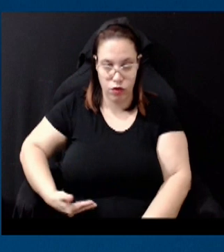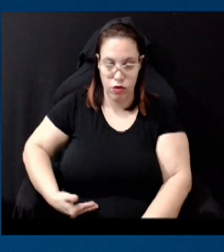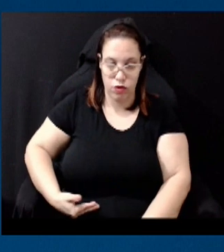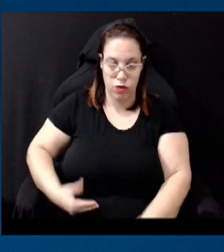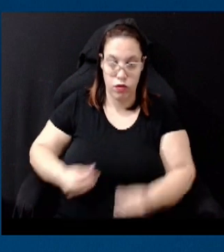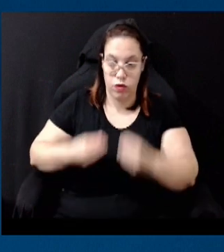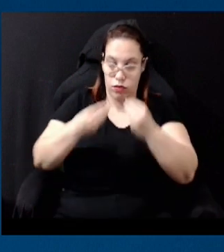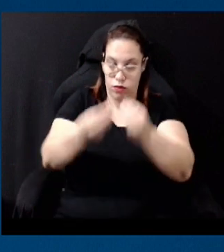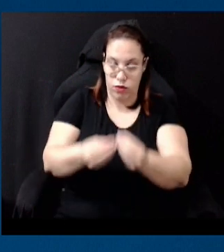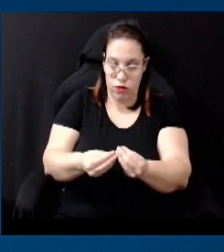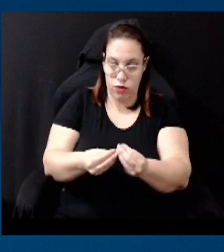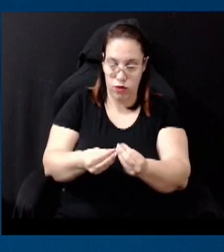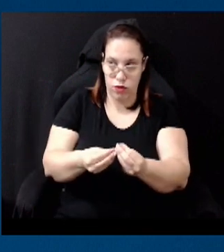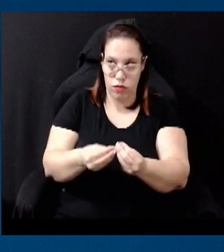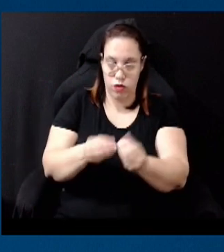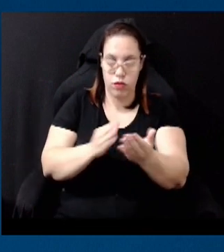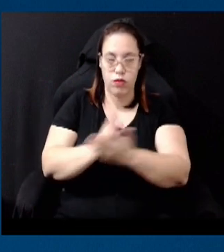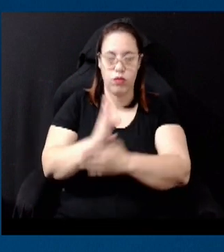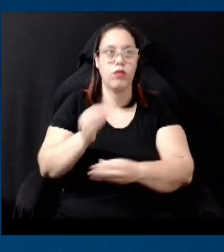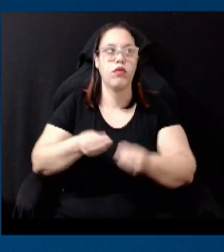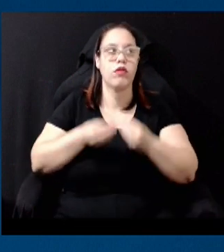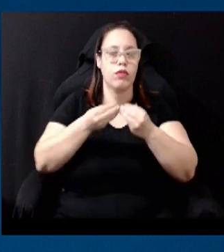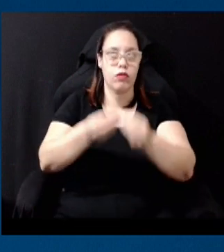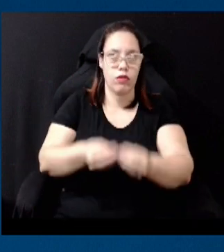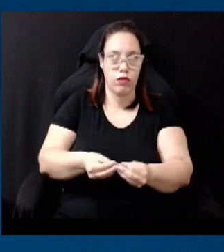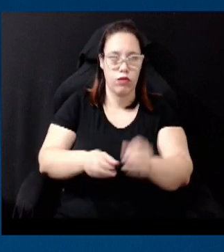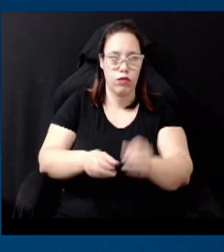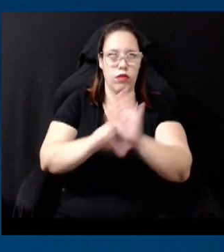a vigência de dispositivos da Lei